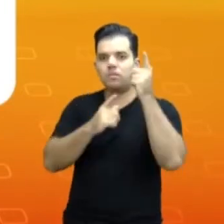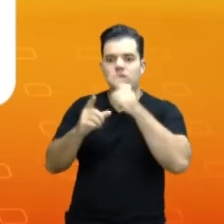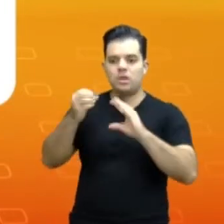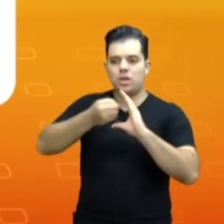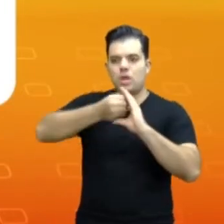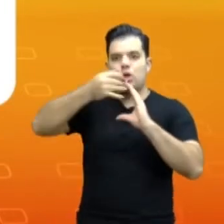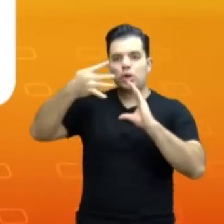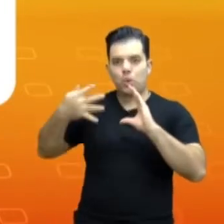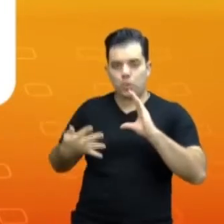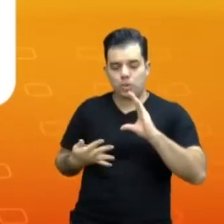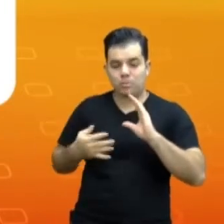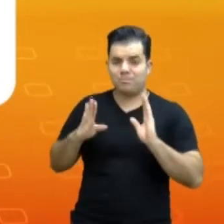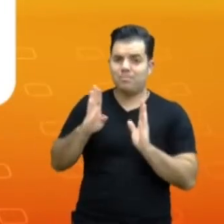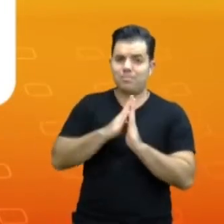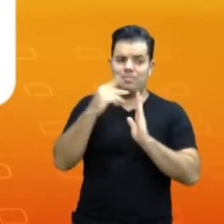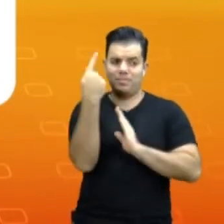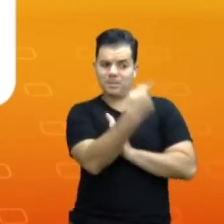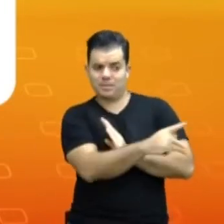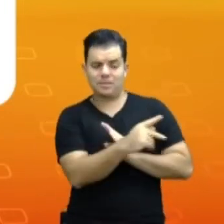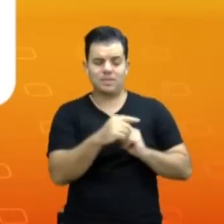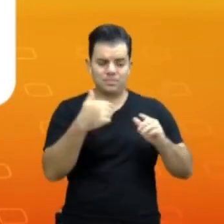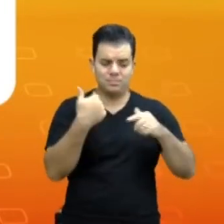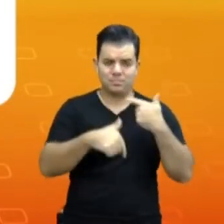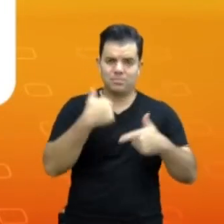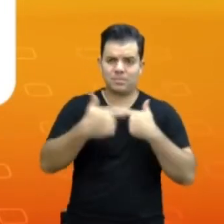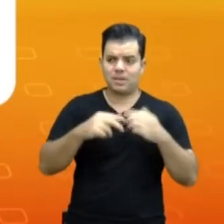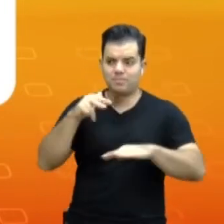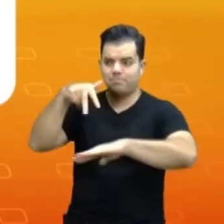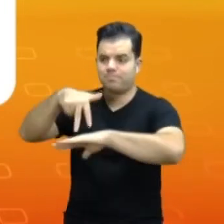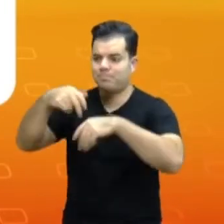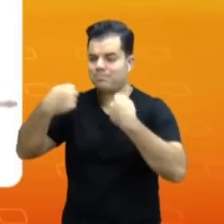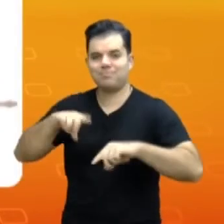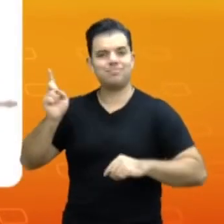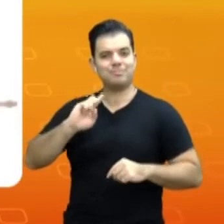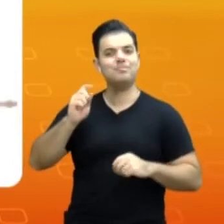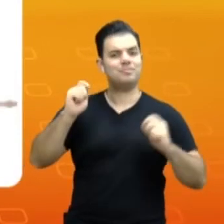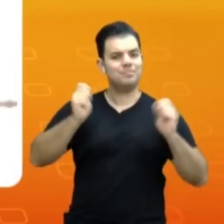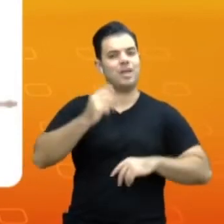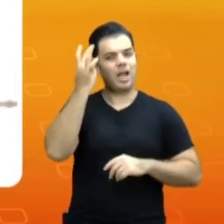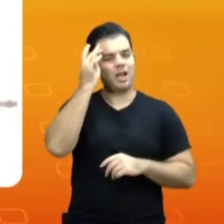conteúdo em casa e construir suas histórias sem estarem lá presencialmente.